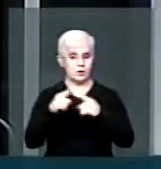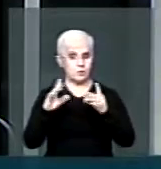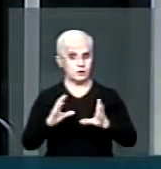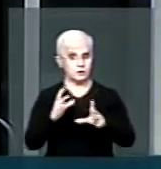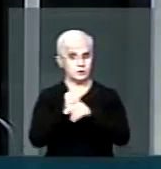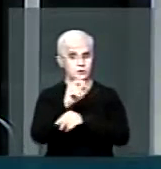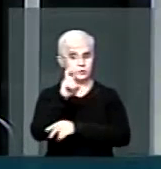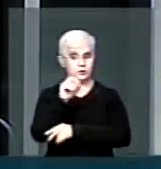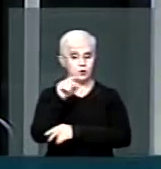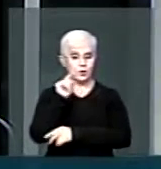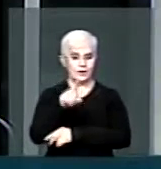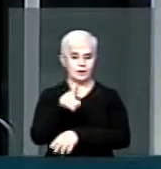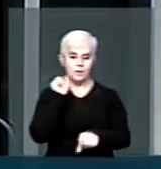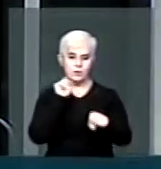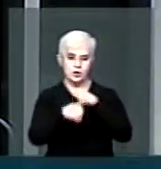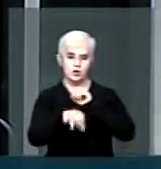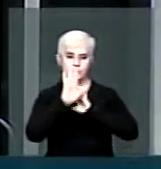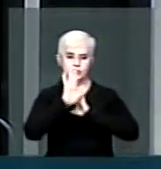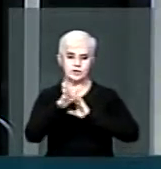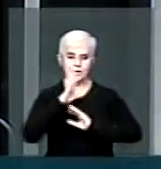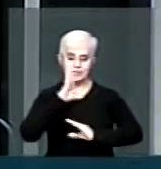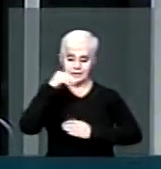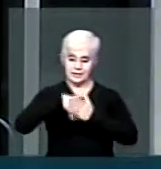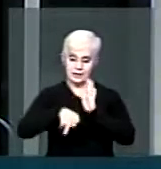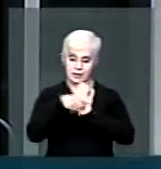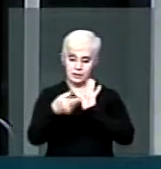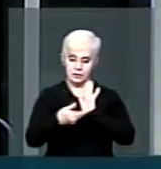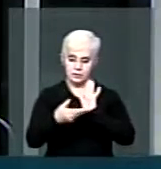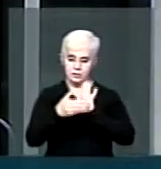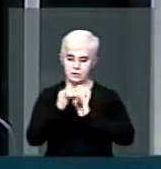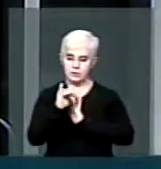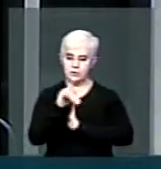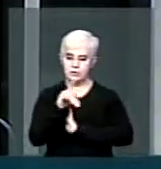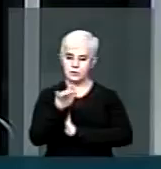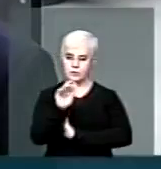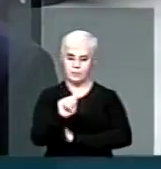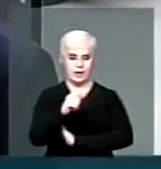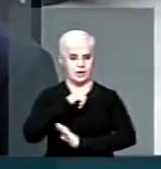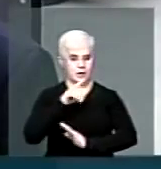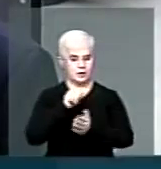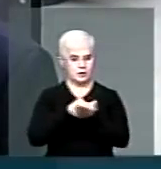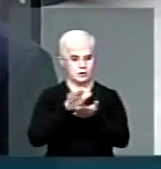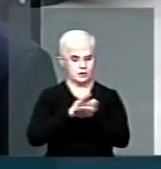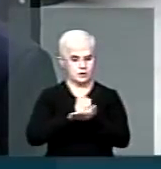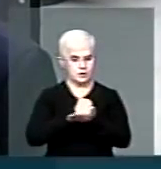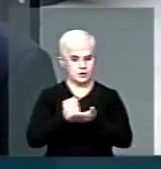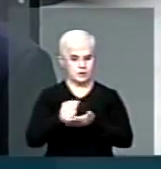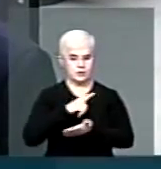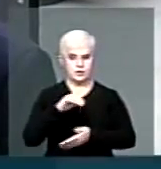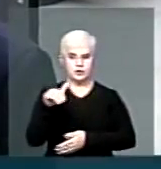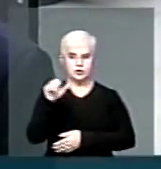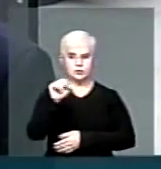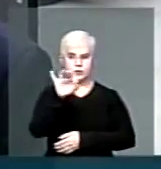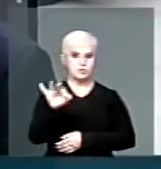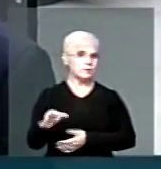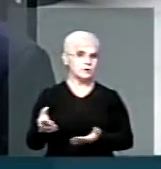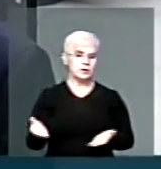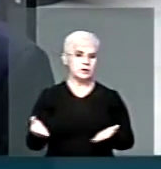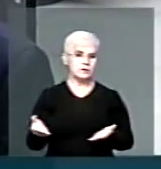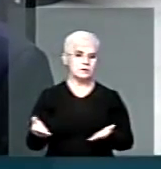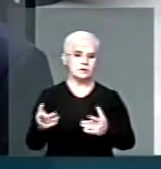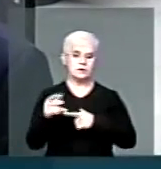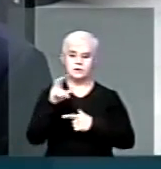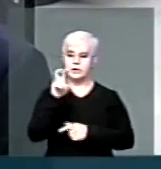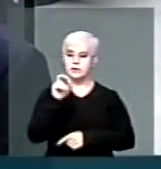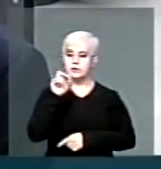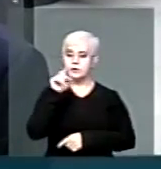50 mil assassinatos já foi colocado nesta casa pelo IPEA que há subnotificação de no mínimo 18%. Então são 50